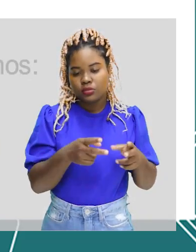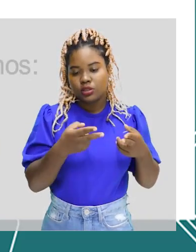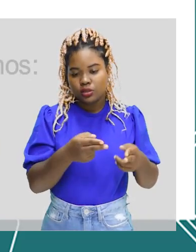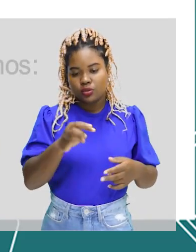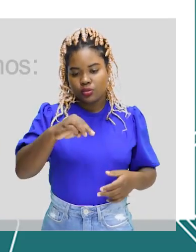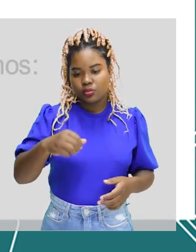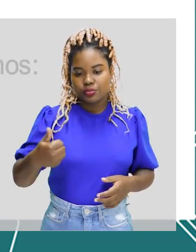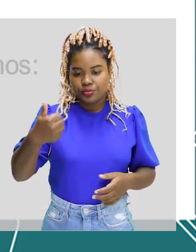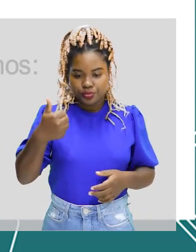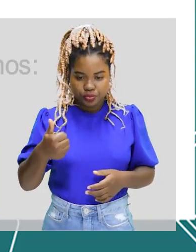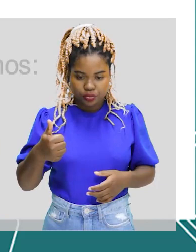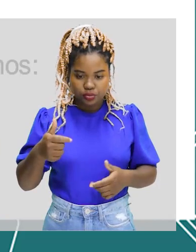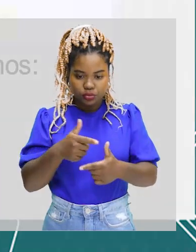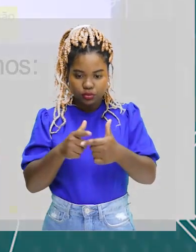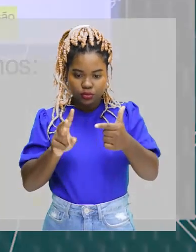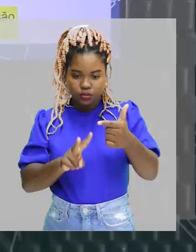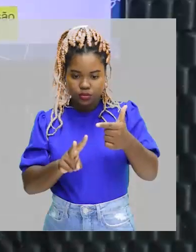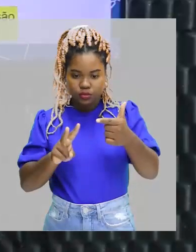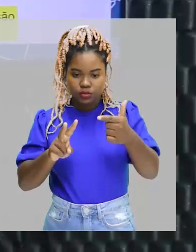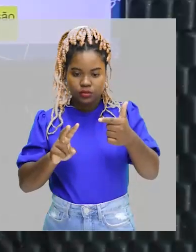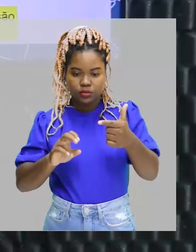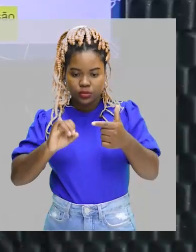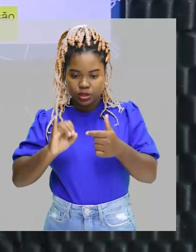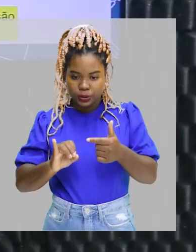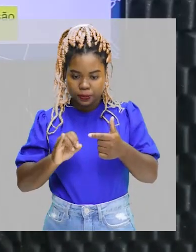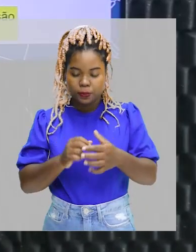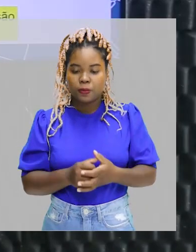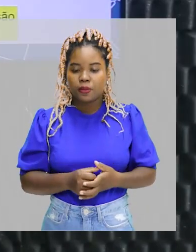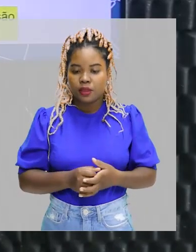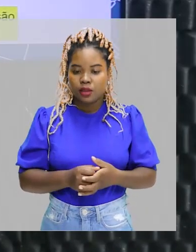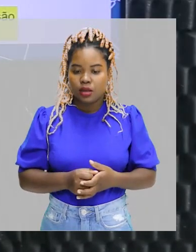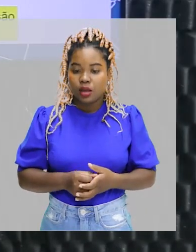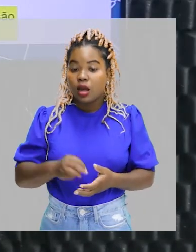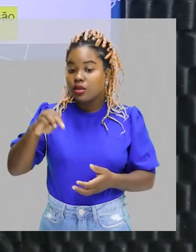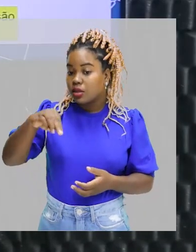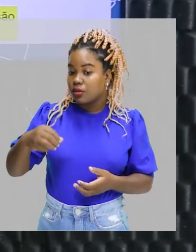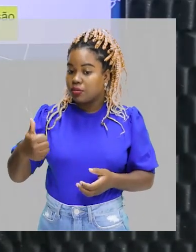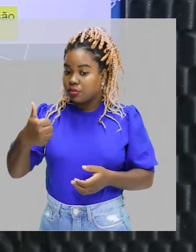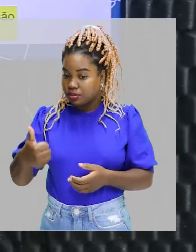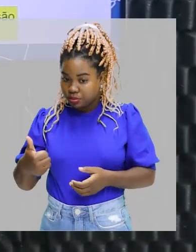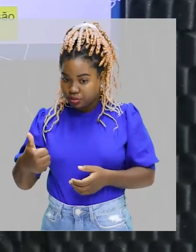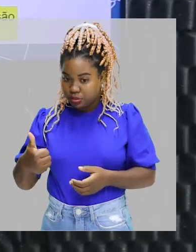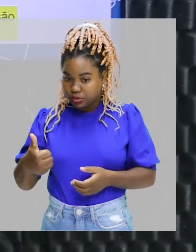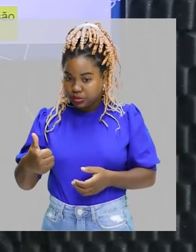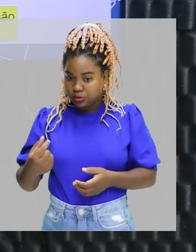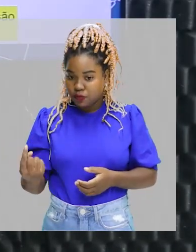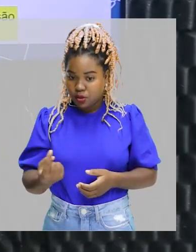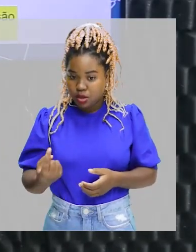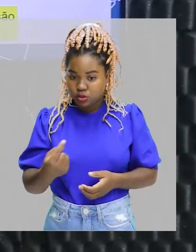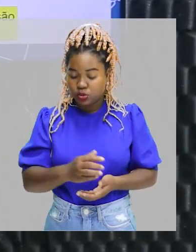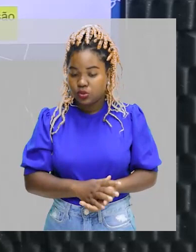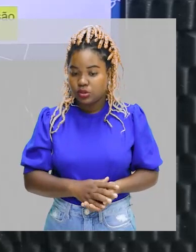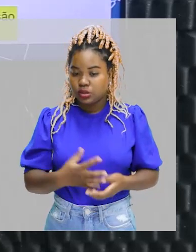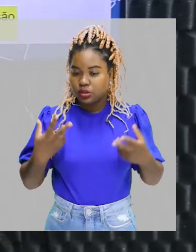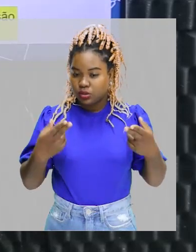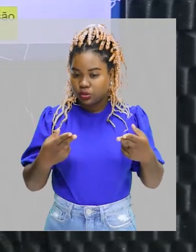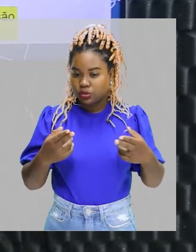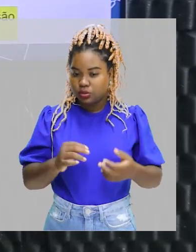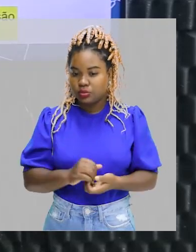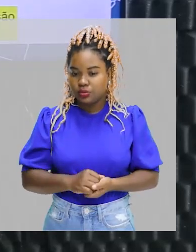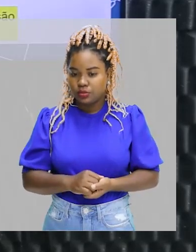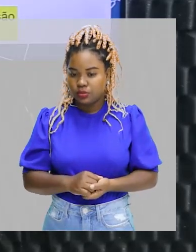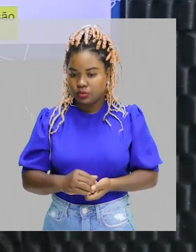soluto, sobre o volume inicial. Eu vou isolar a massa do soluto, eu vou isolar o M1. Então, o que vai ser o